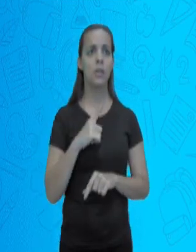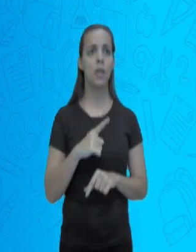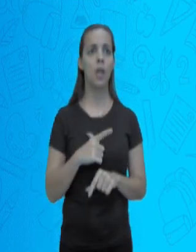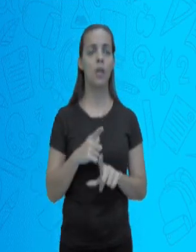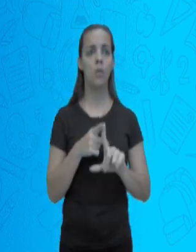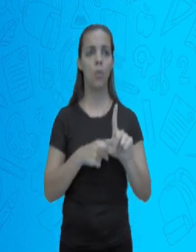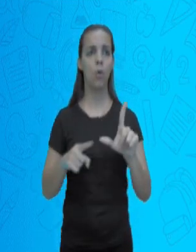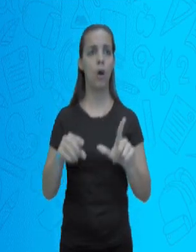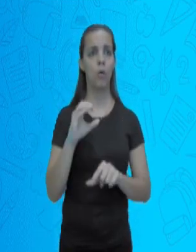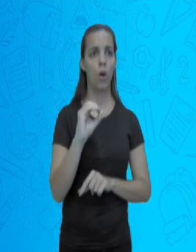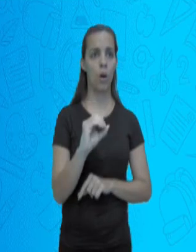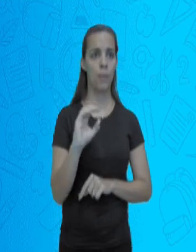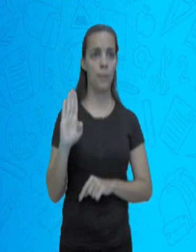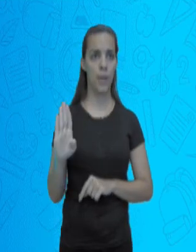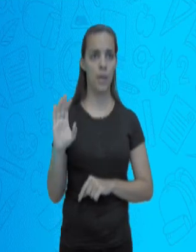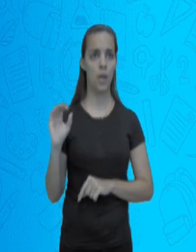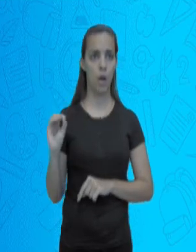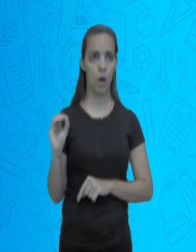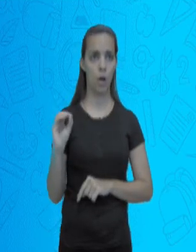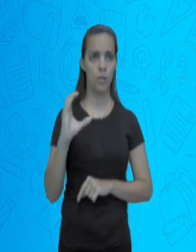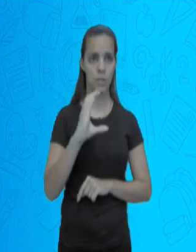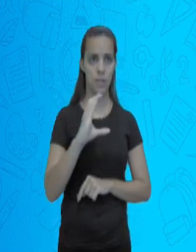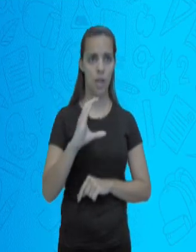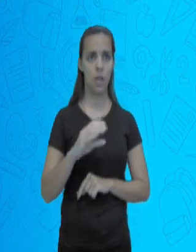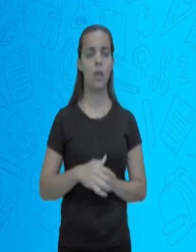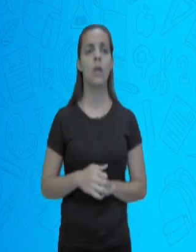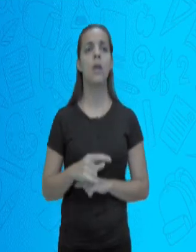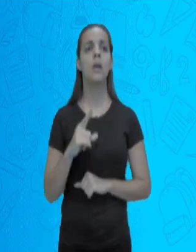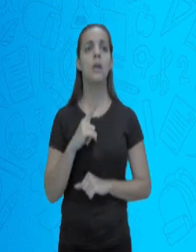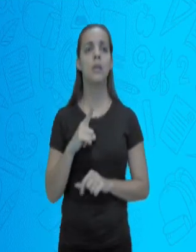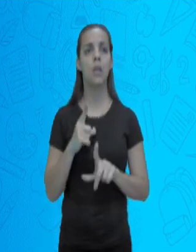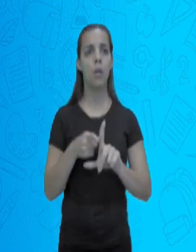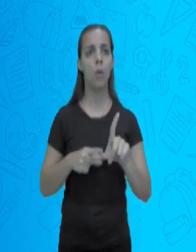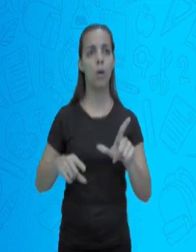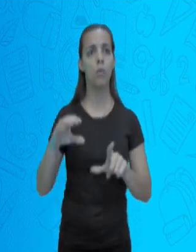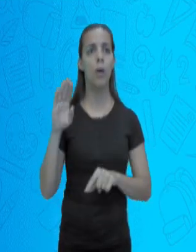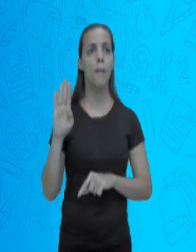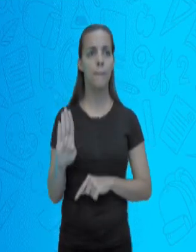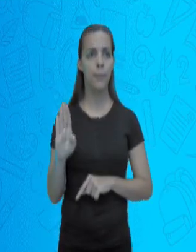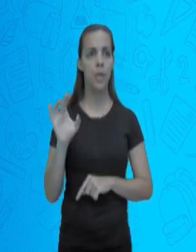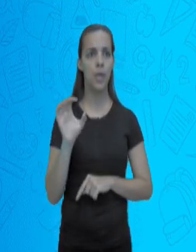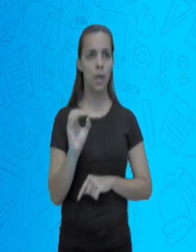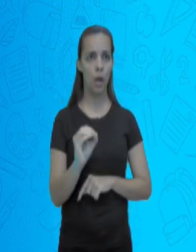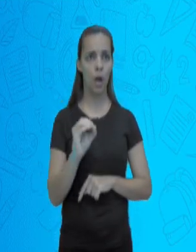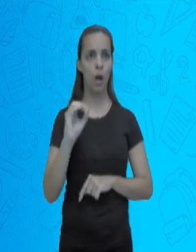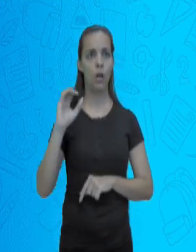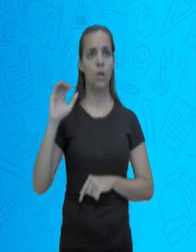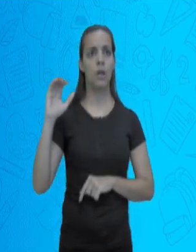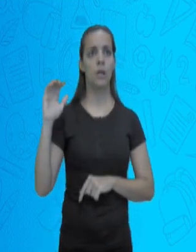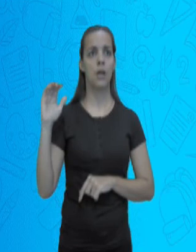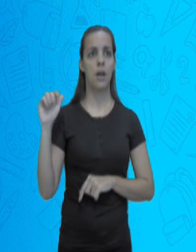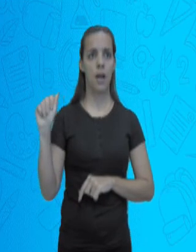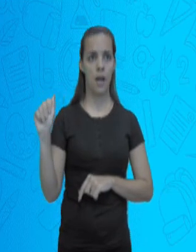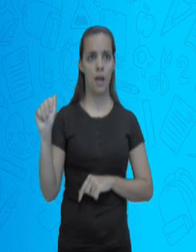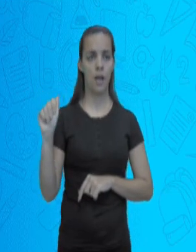BOC e eu tenho o ângulo também COA e tem um ângulo maior